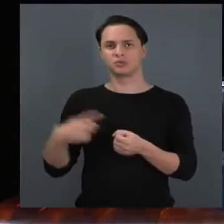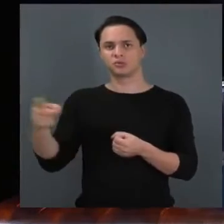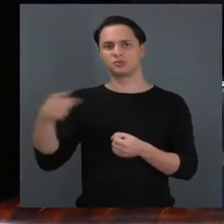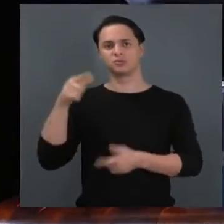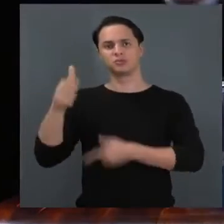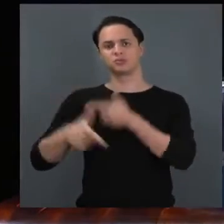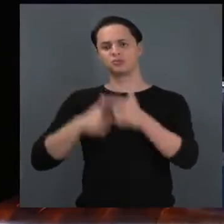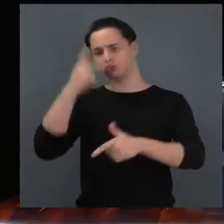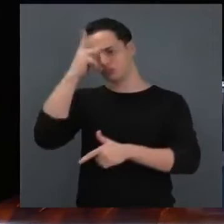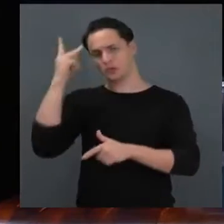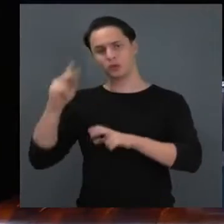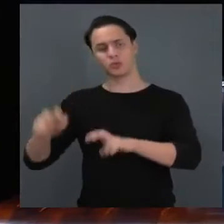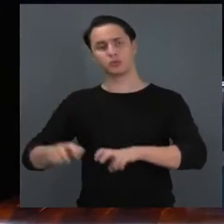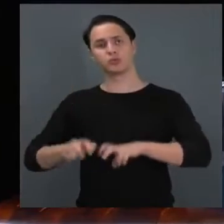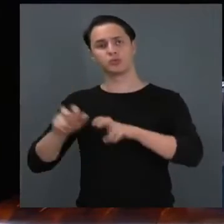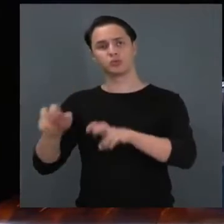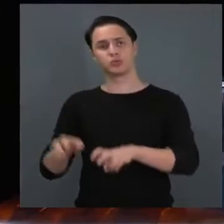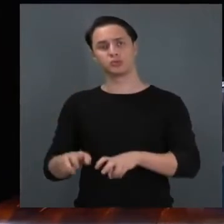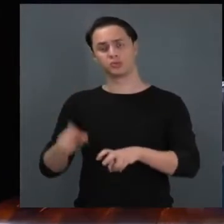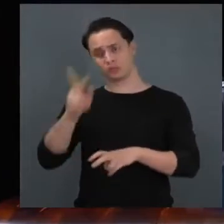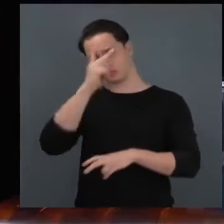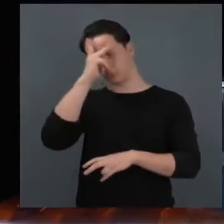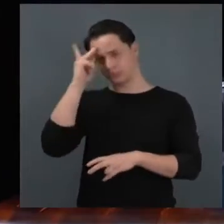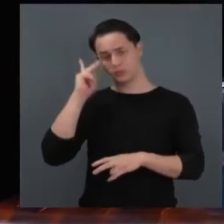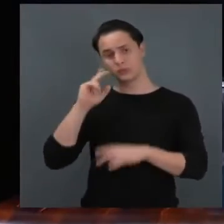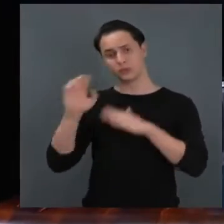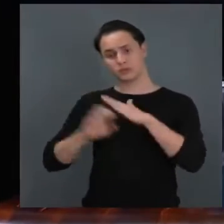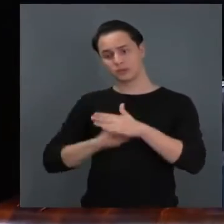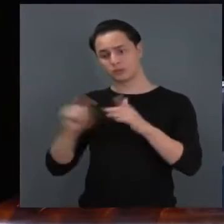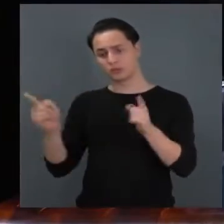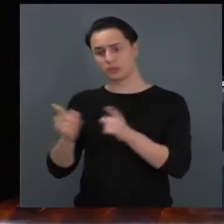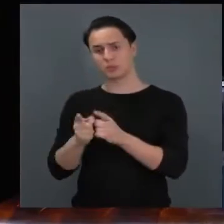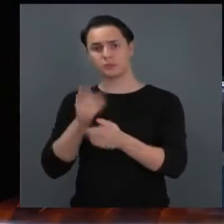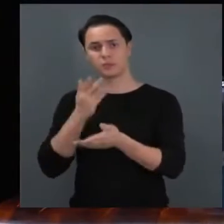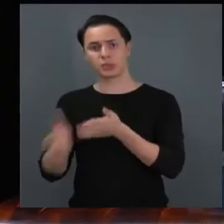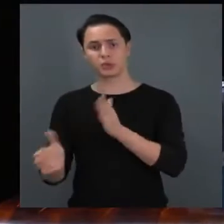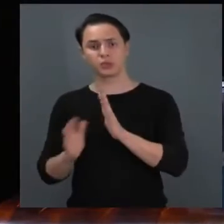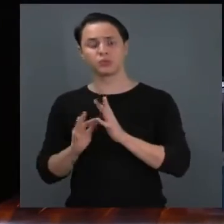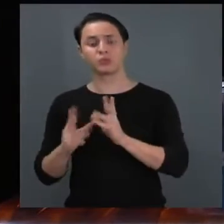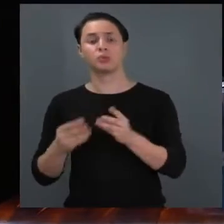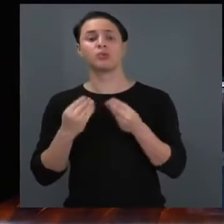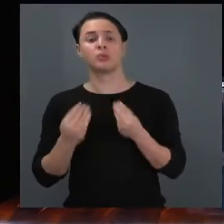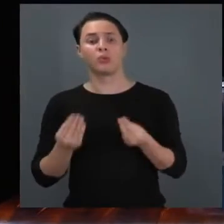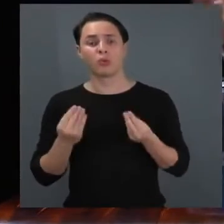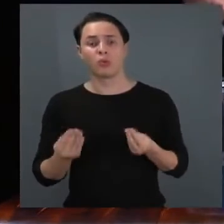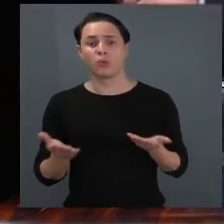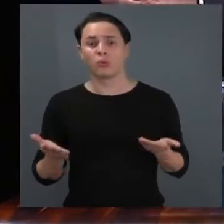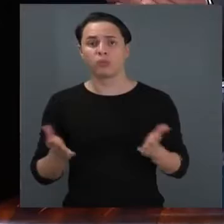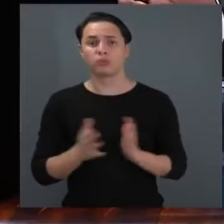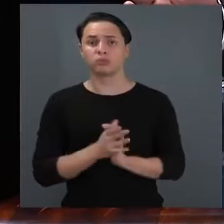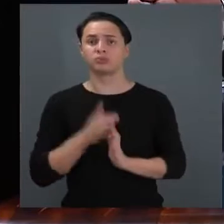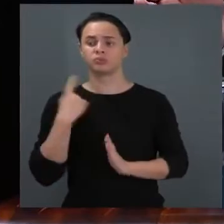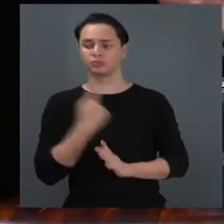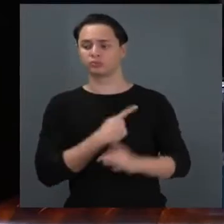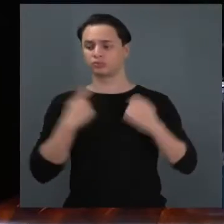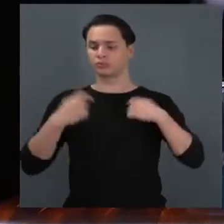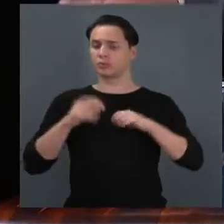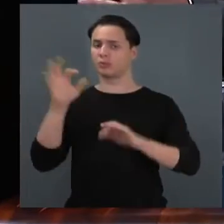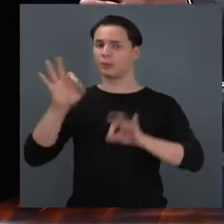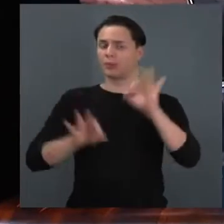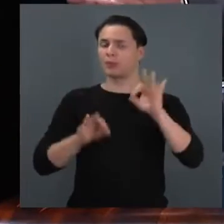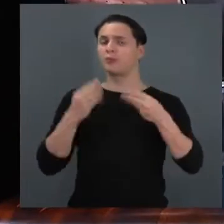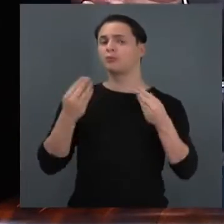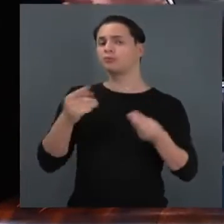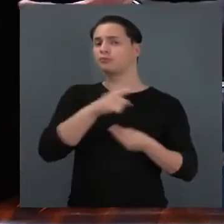trabalhadores, agricultores, pequenos e micros empresários que perderam tudo também, como é que faz? Nós vamos ter que ter um plano para eles. Como é que você